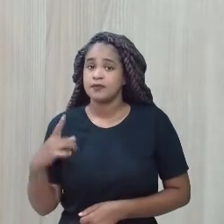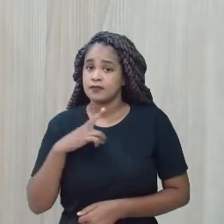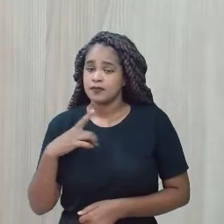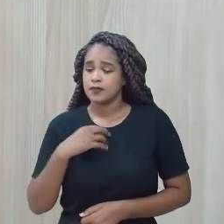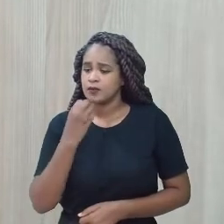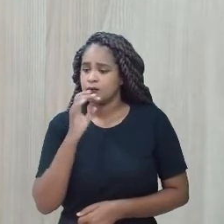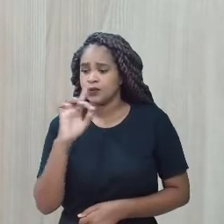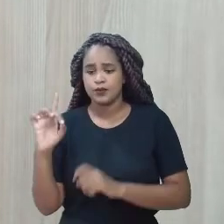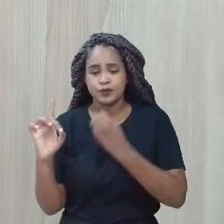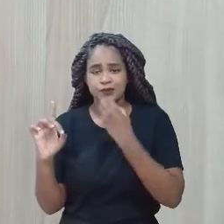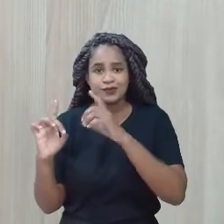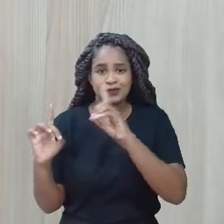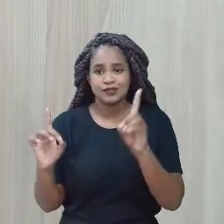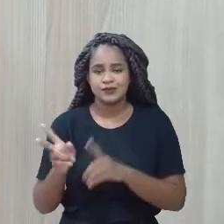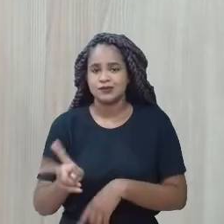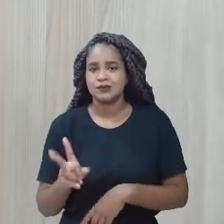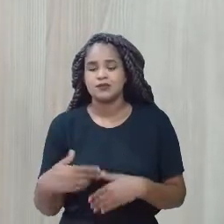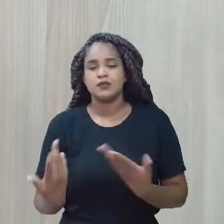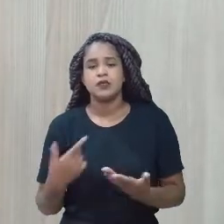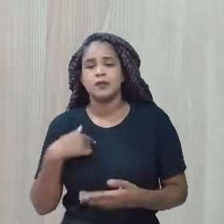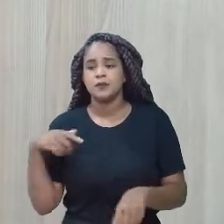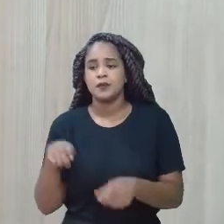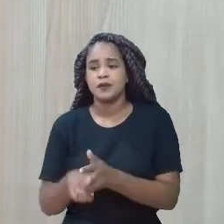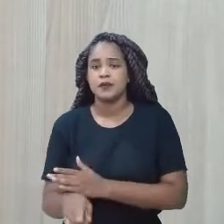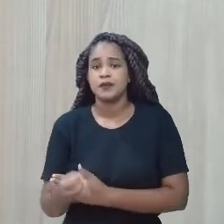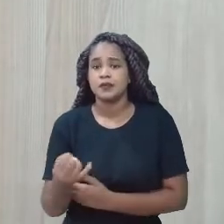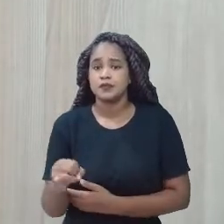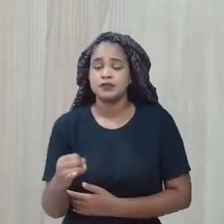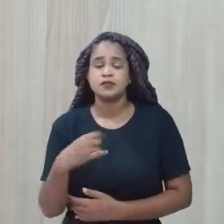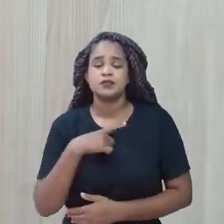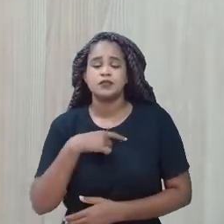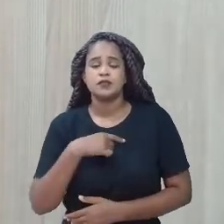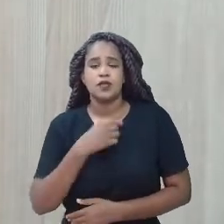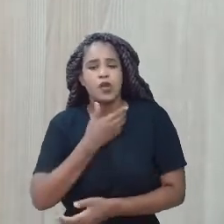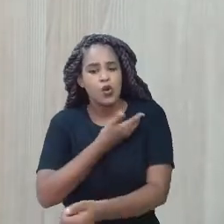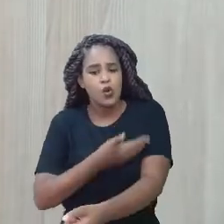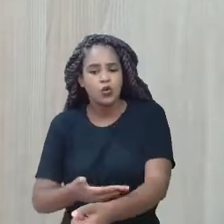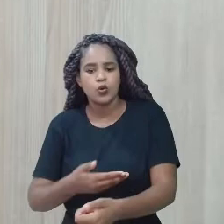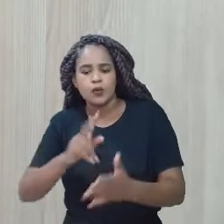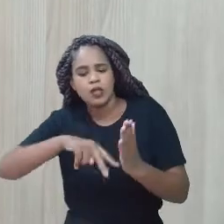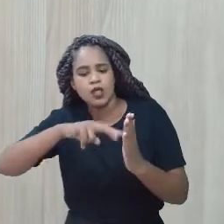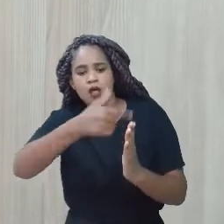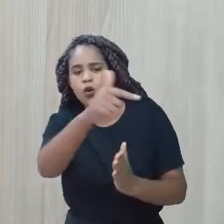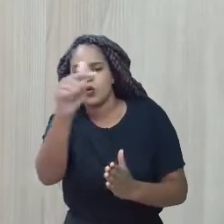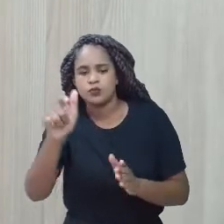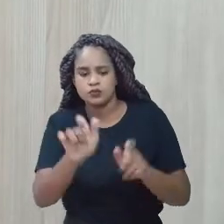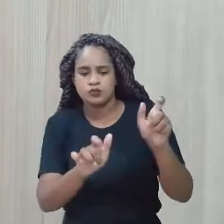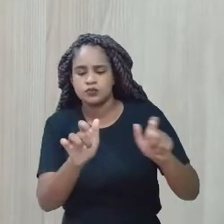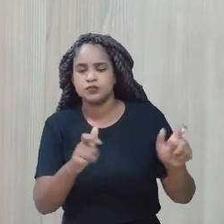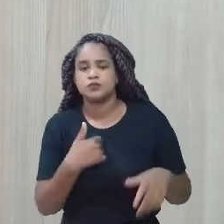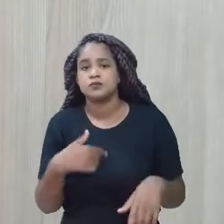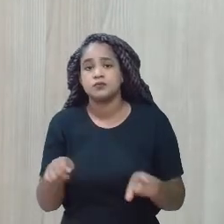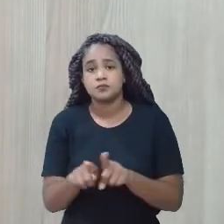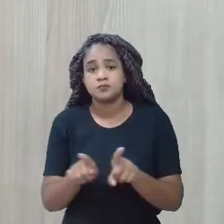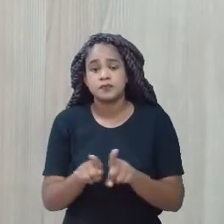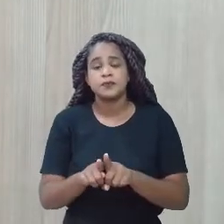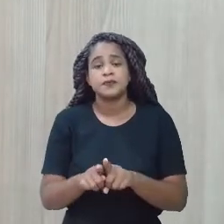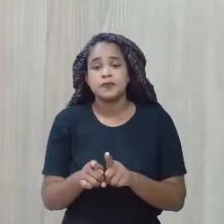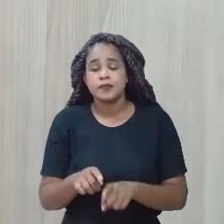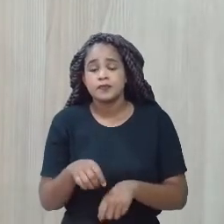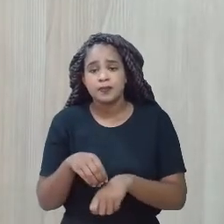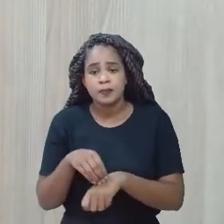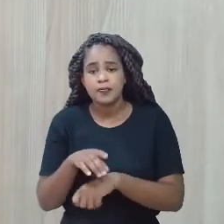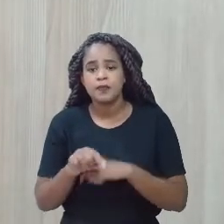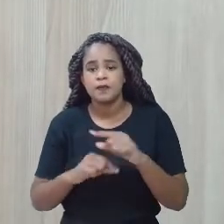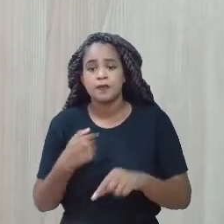bons dias. Perguntei a eles se eles tinham costume de ler para outras pessoas, né, você falou? Sim. E eu contei que eu lia muito para as minhas